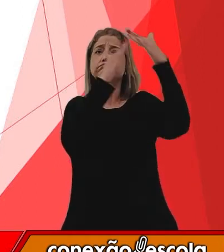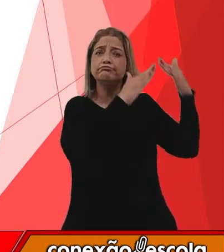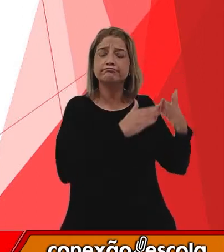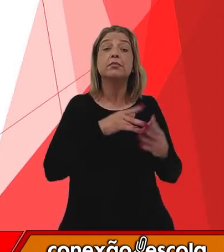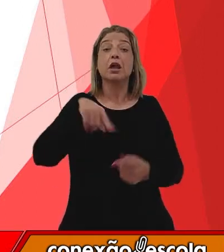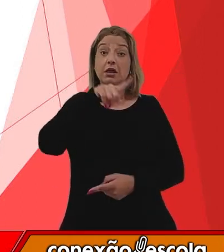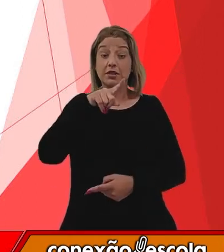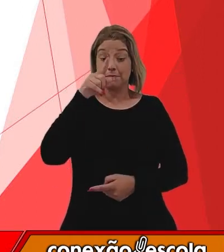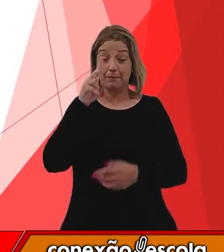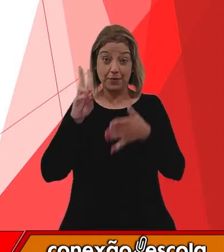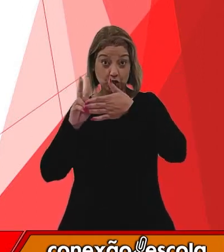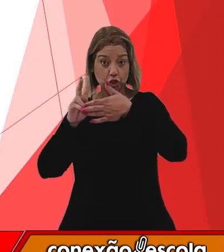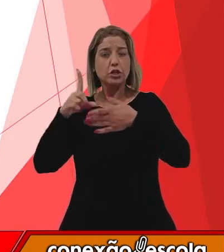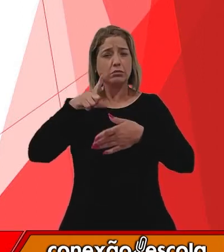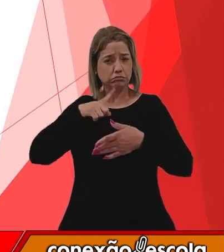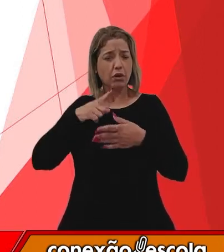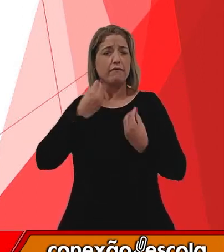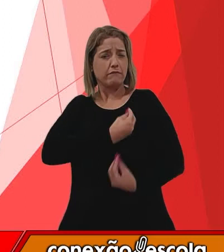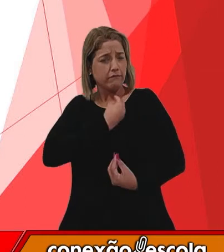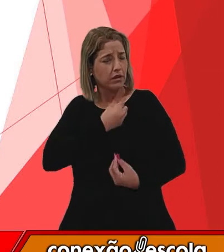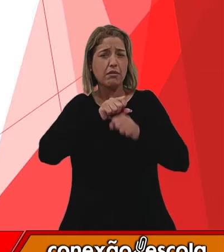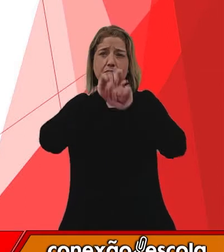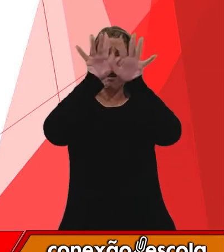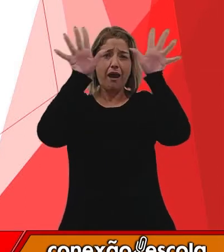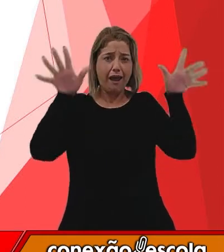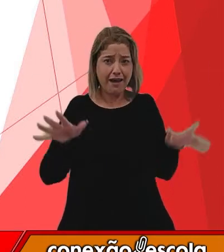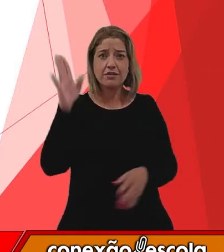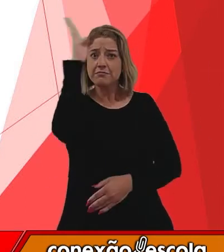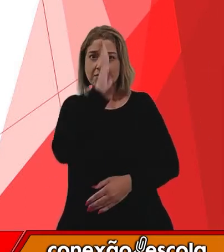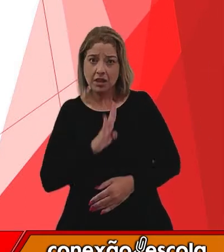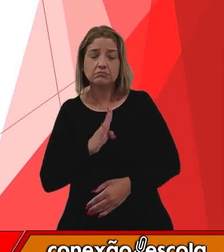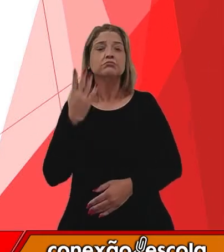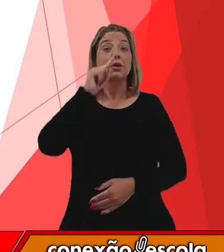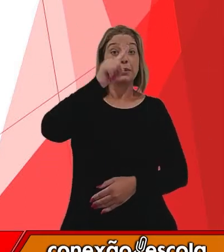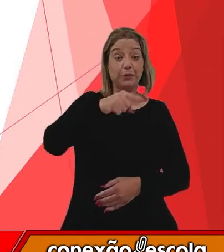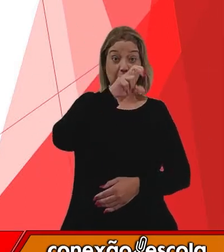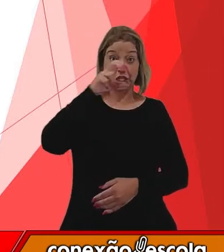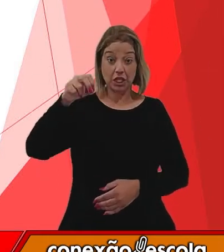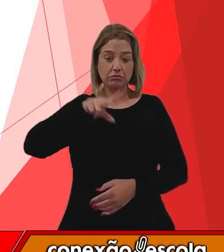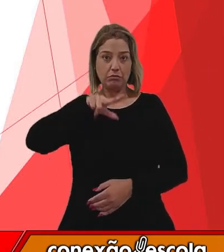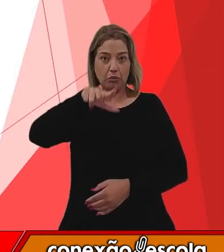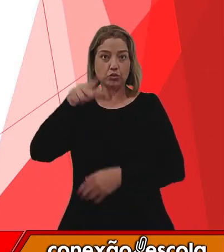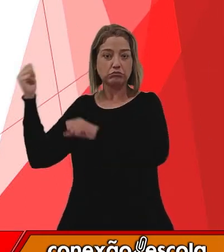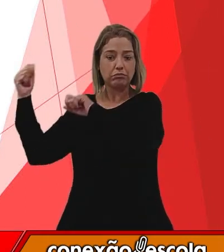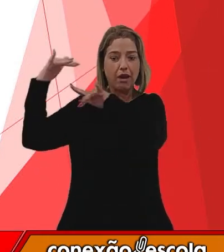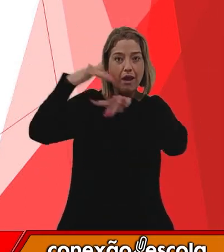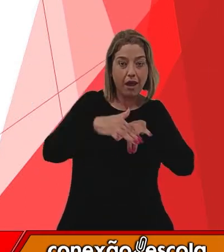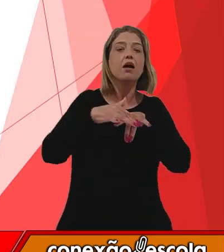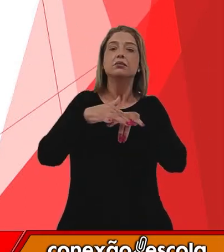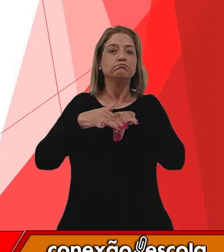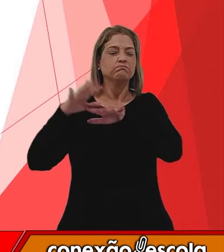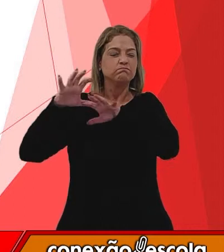indígena ocupava todo o território. Porém, em 1500, os portugueses chegaram e ocuparam boa